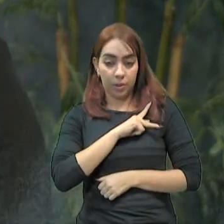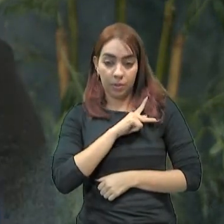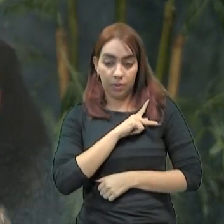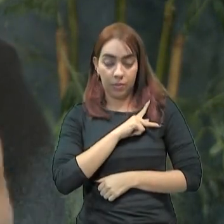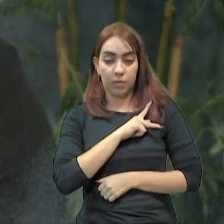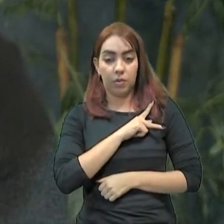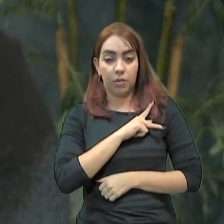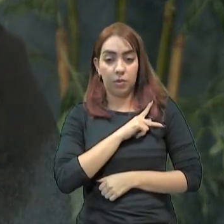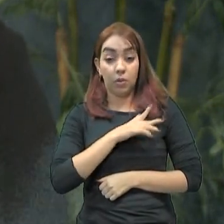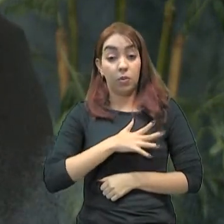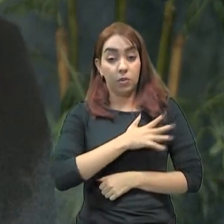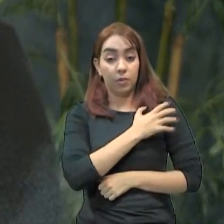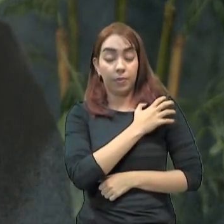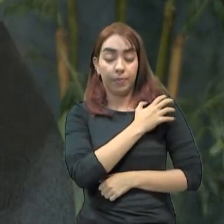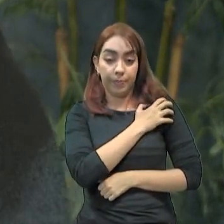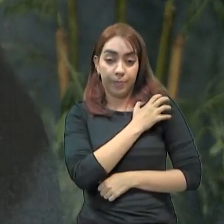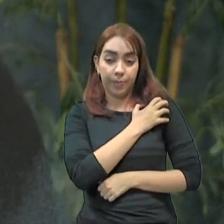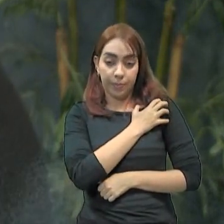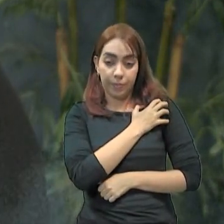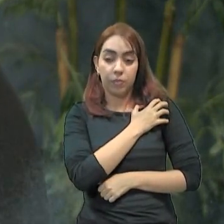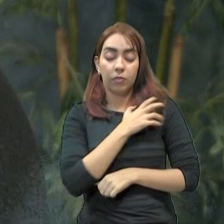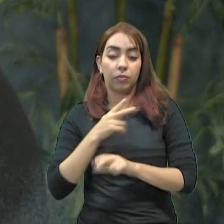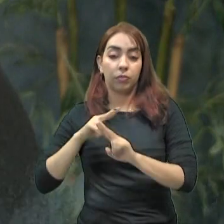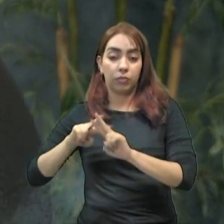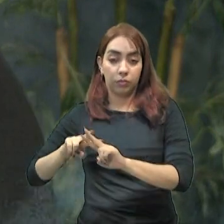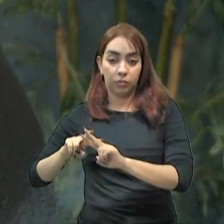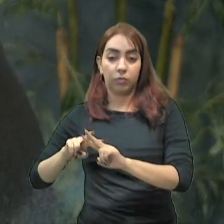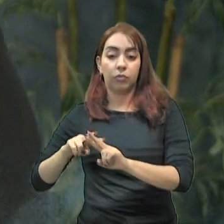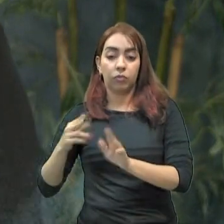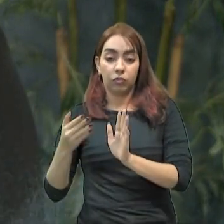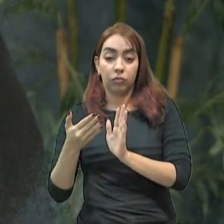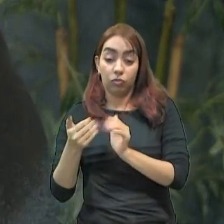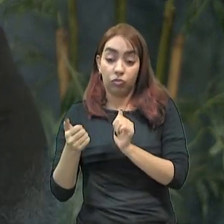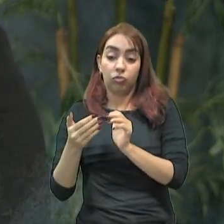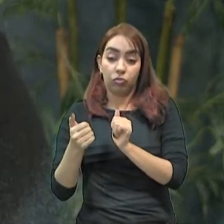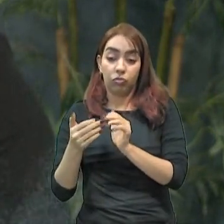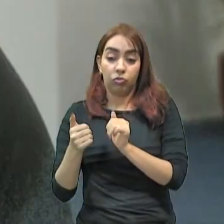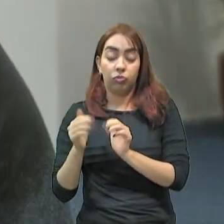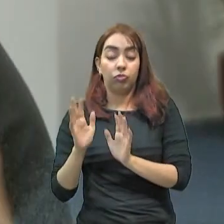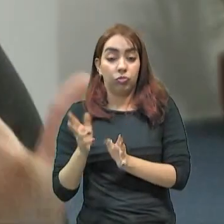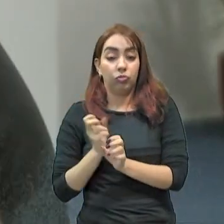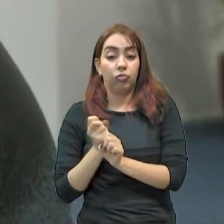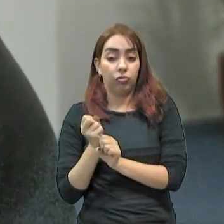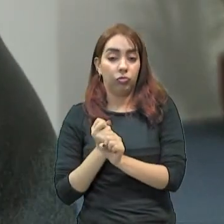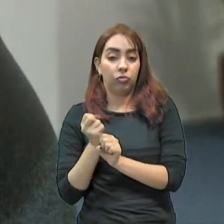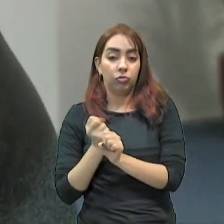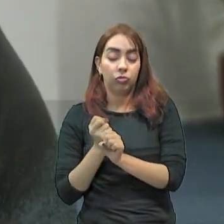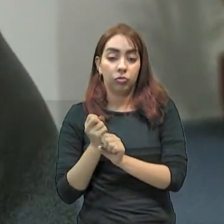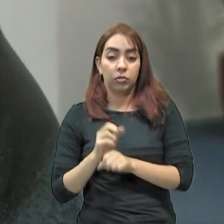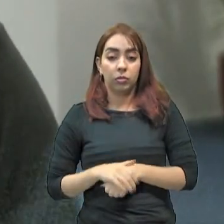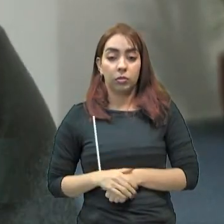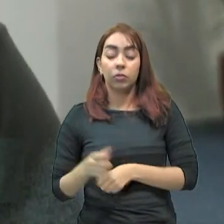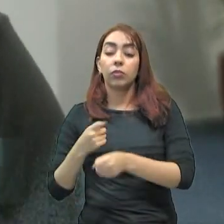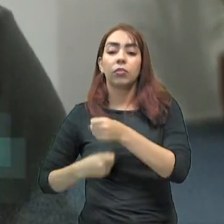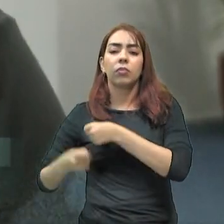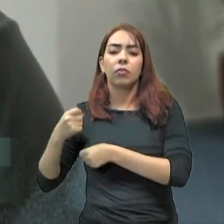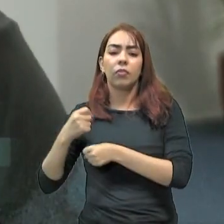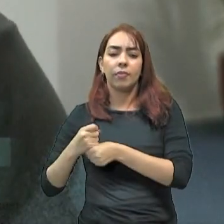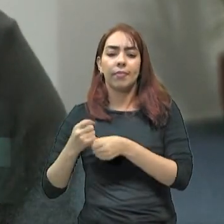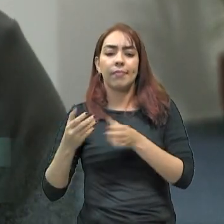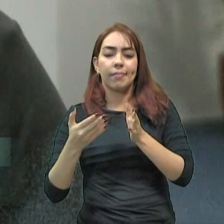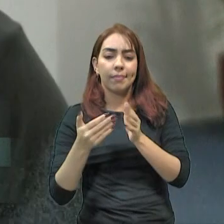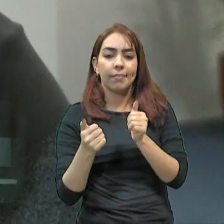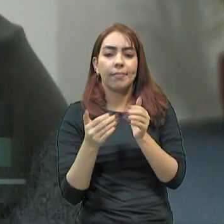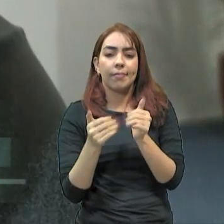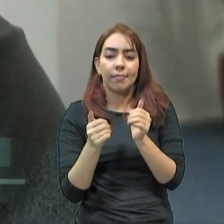afirmou que a aprovação da matéria era uma reivindicação antiga da categoria já vem Desde o ano passado que a gente vem pedindo que